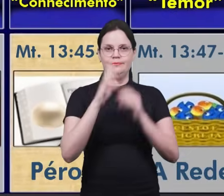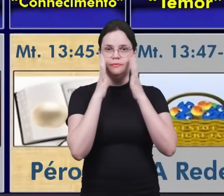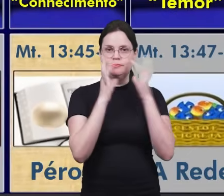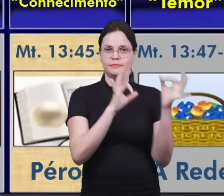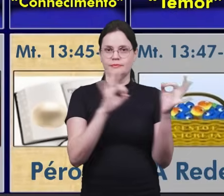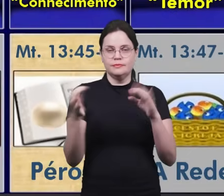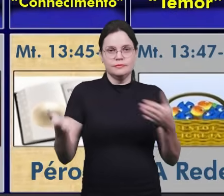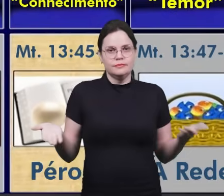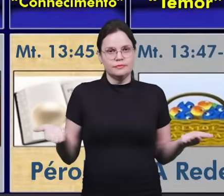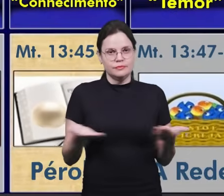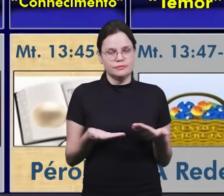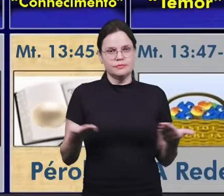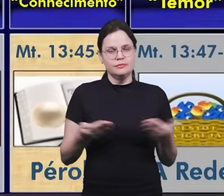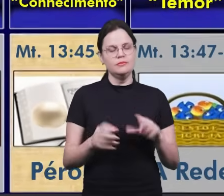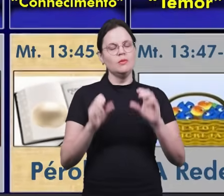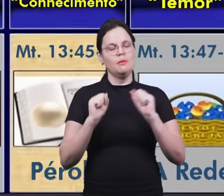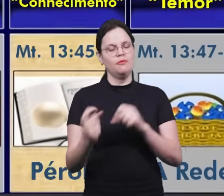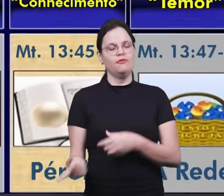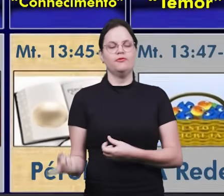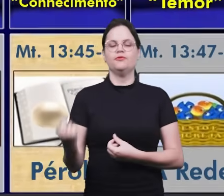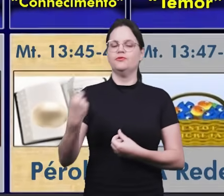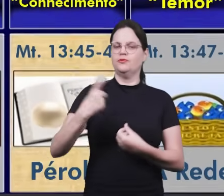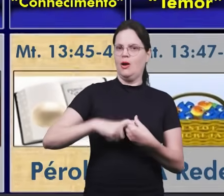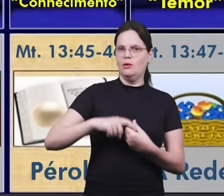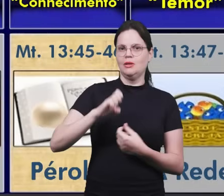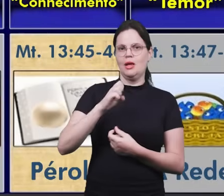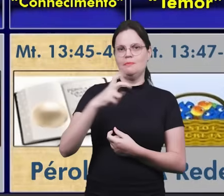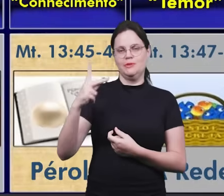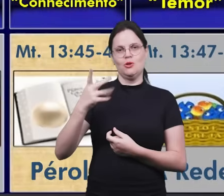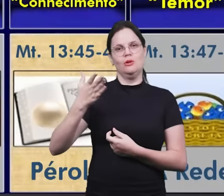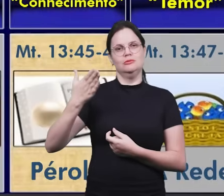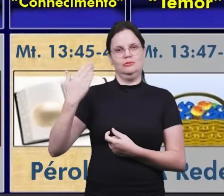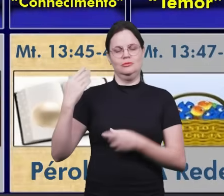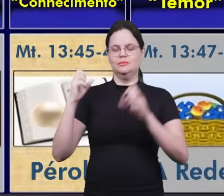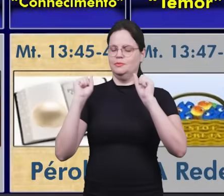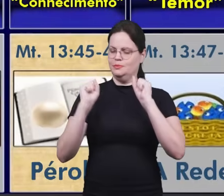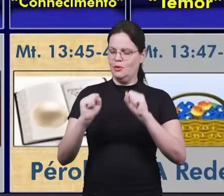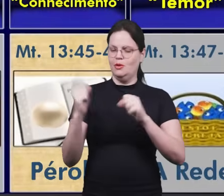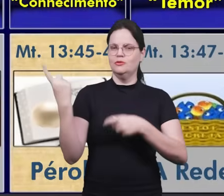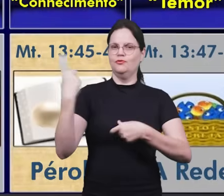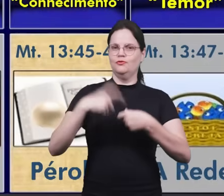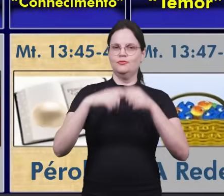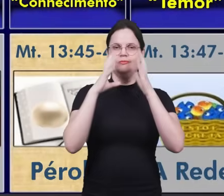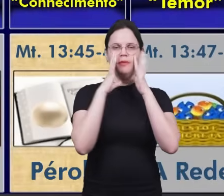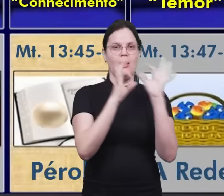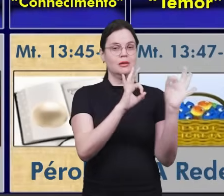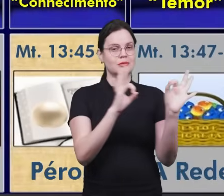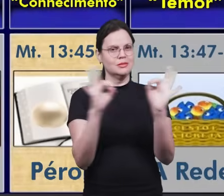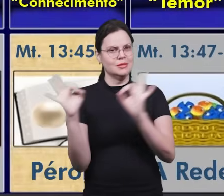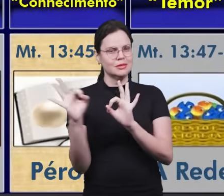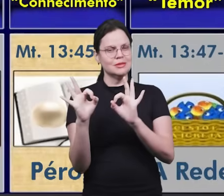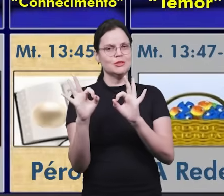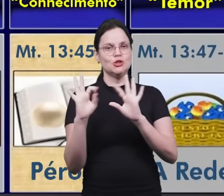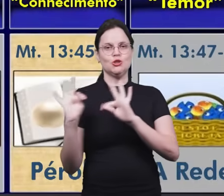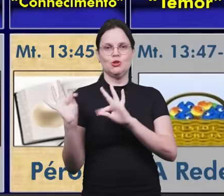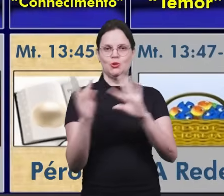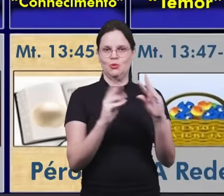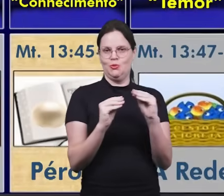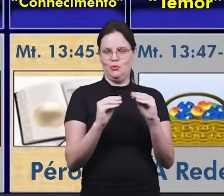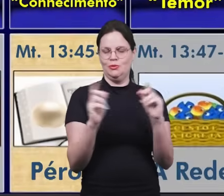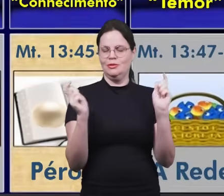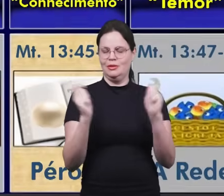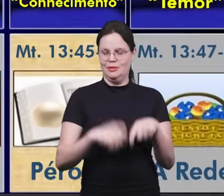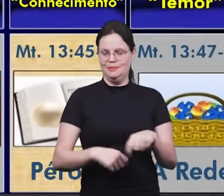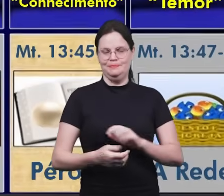conosco, participando hoje, para voltarem nos episódios anteriores, para poderem acompanhar aquilo que nós temos